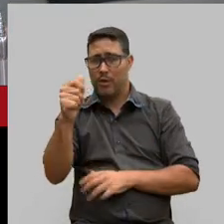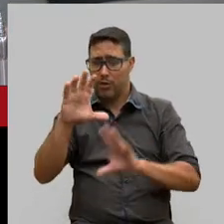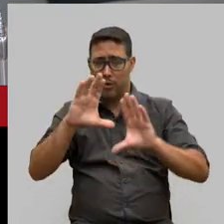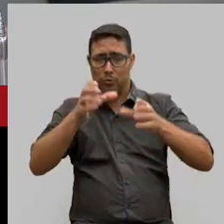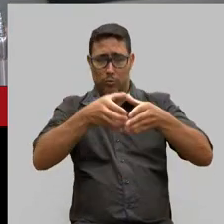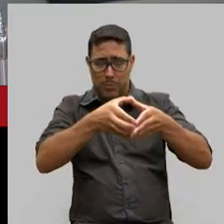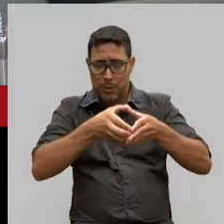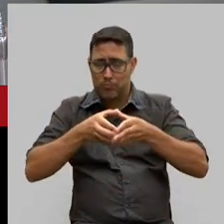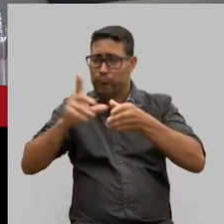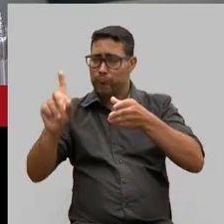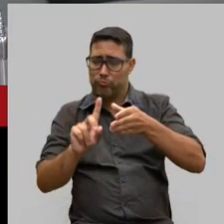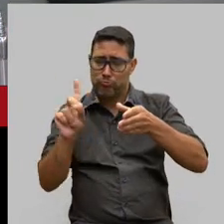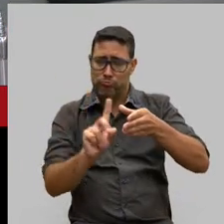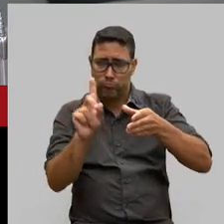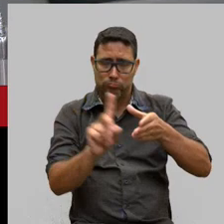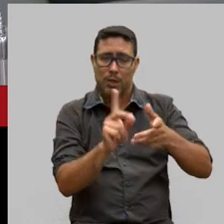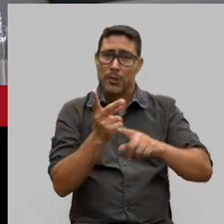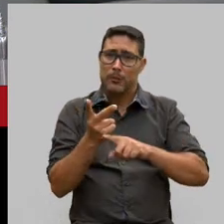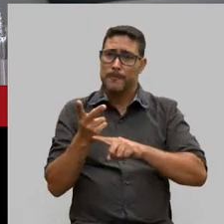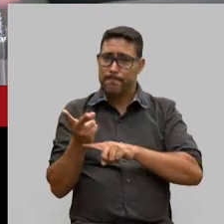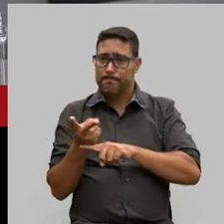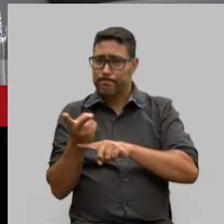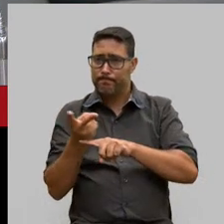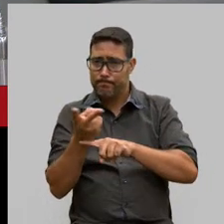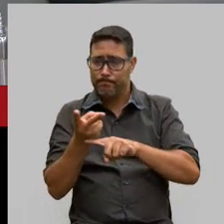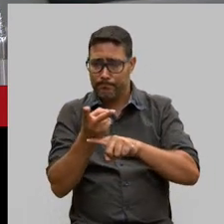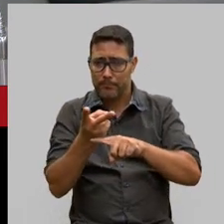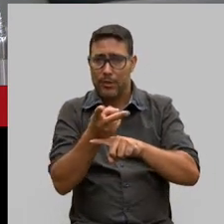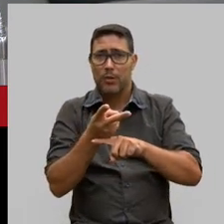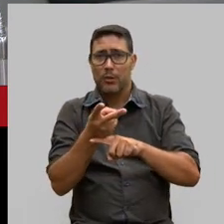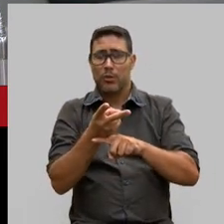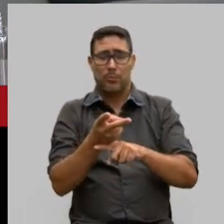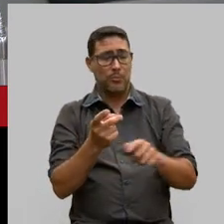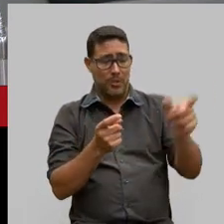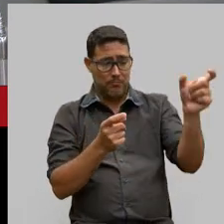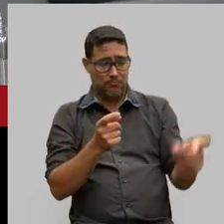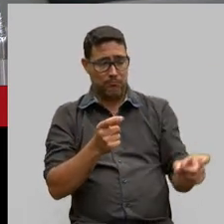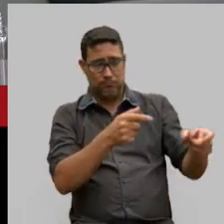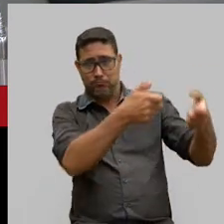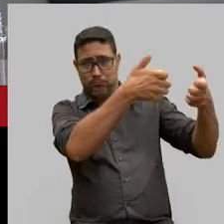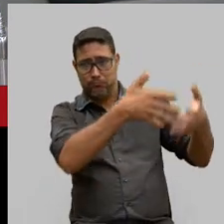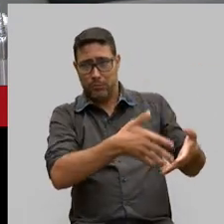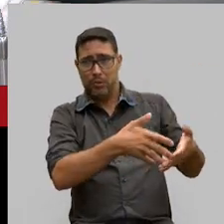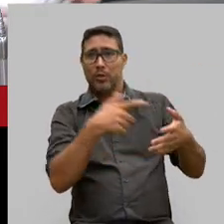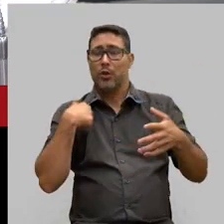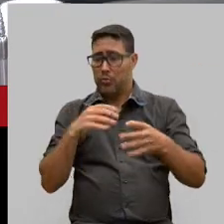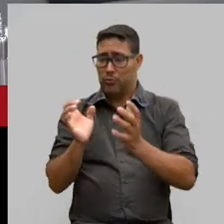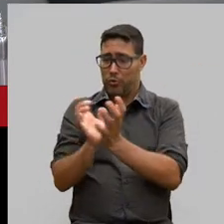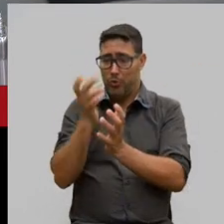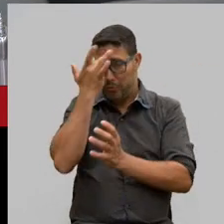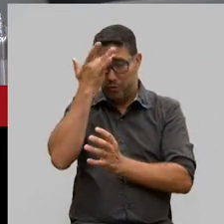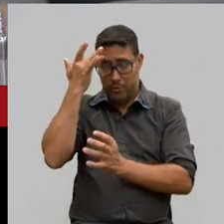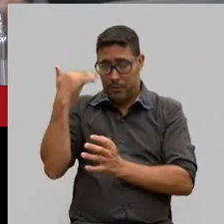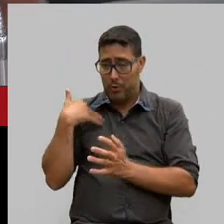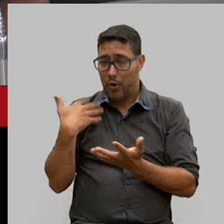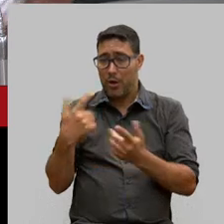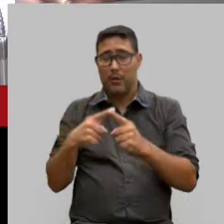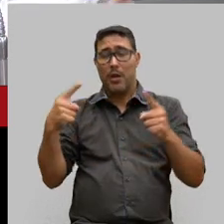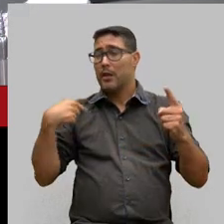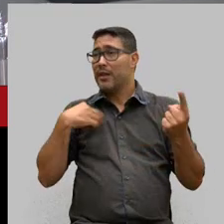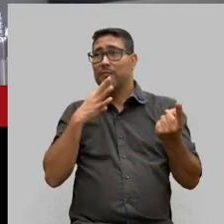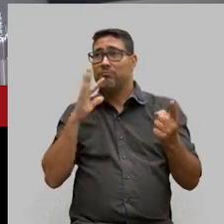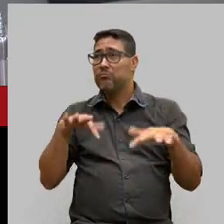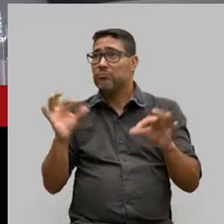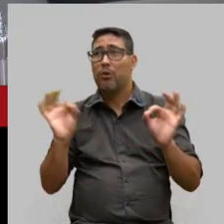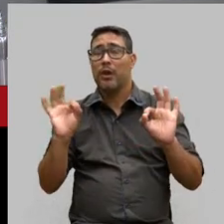buscamos tudo isso que que a a cidadã que falou agora é com um grupo de pessoas que nem às vezes entende nem tá eh